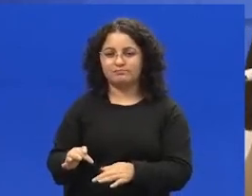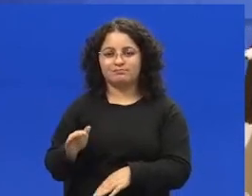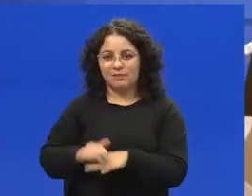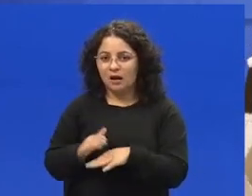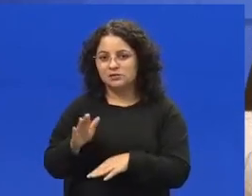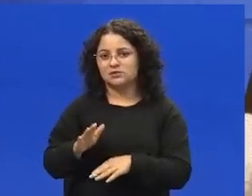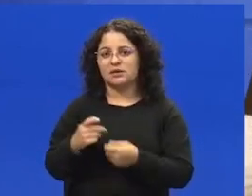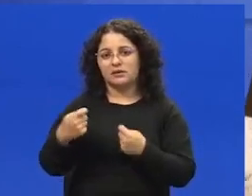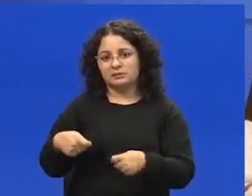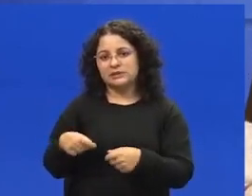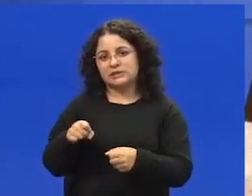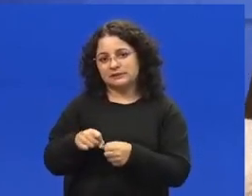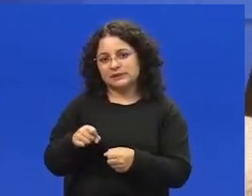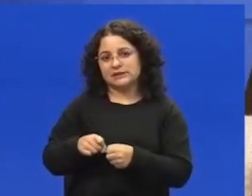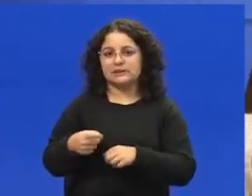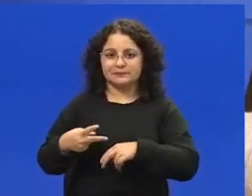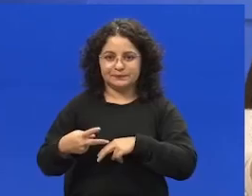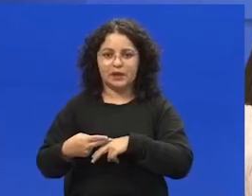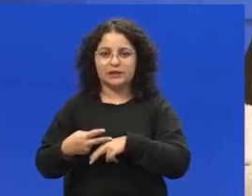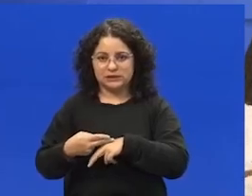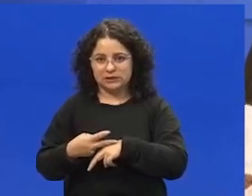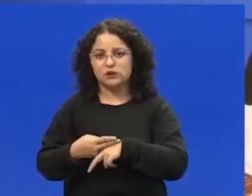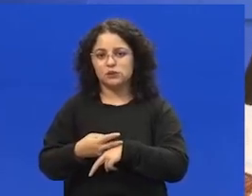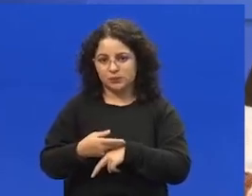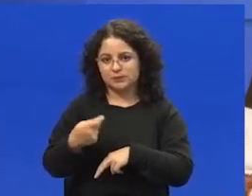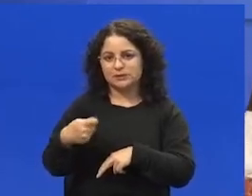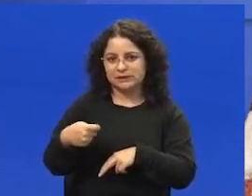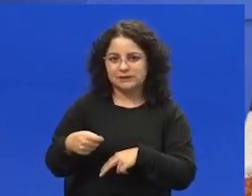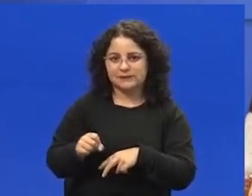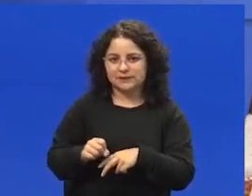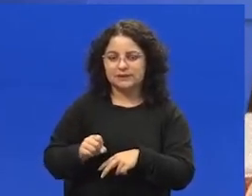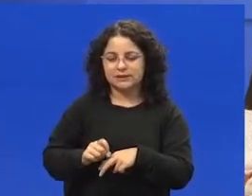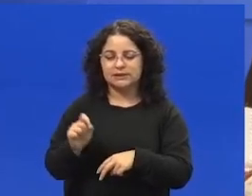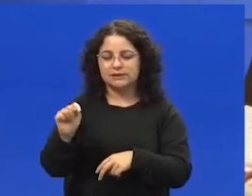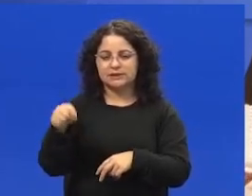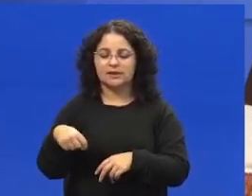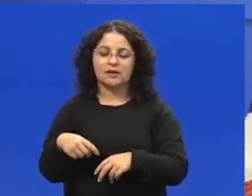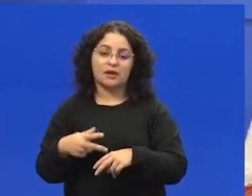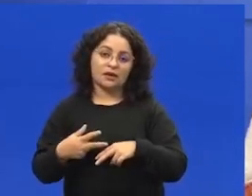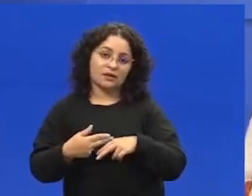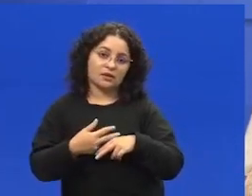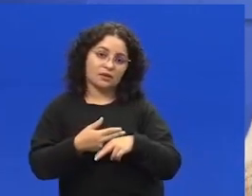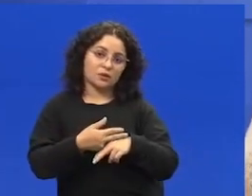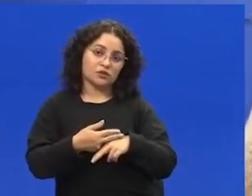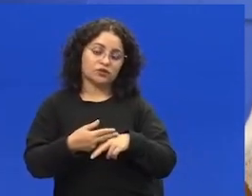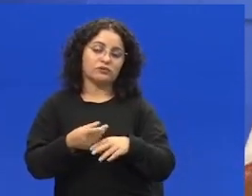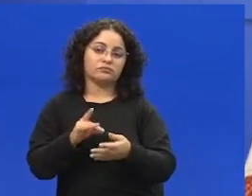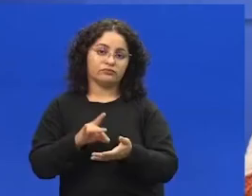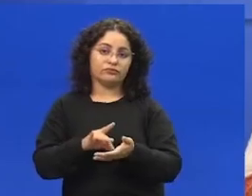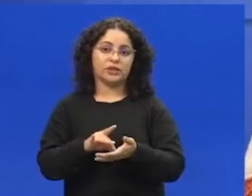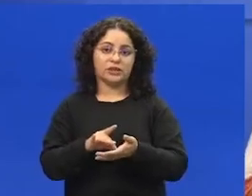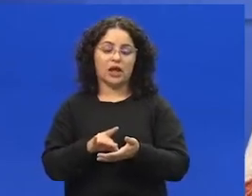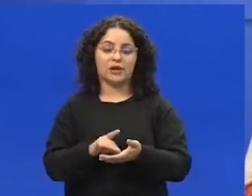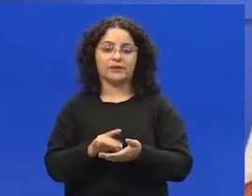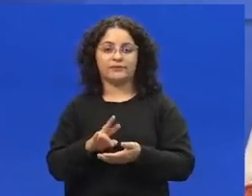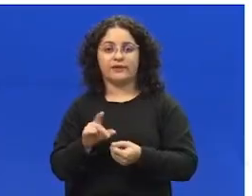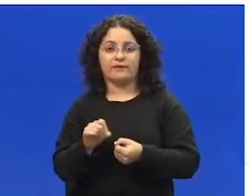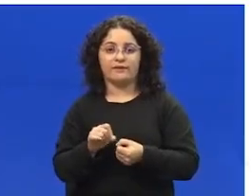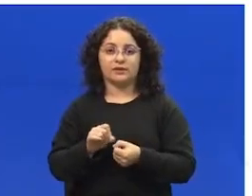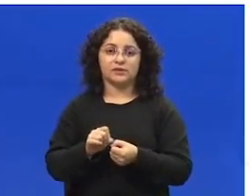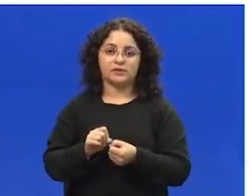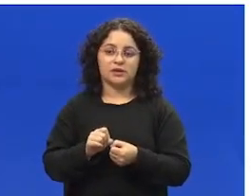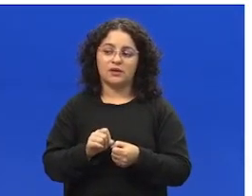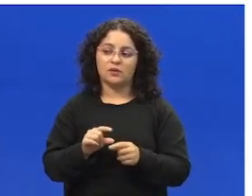maior, eu preciso então do tratamento cirúrgico. E aí o tratamento cirúrgico, de fato, vai ser realizado com